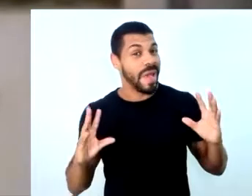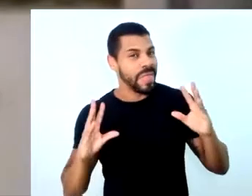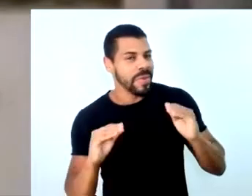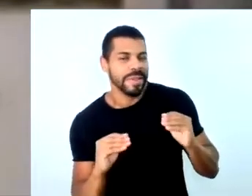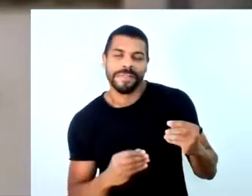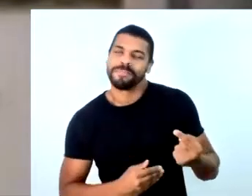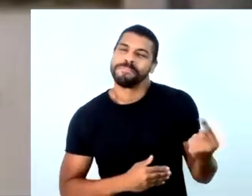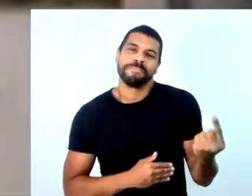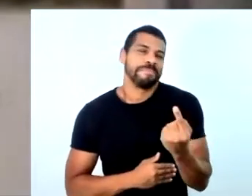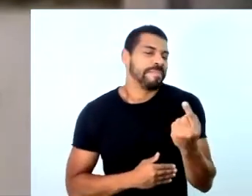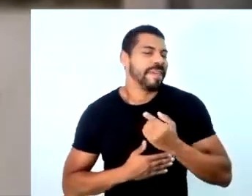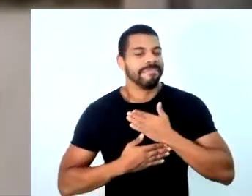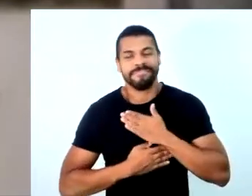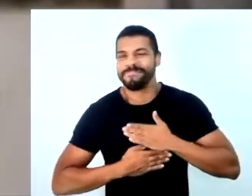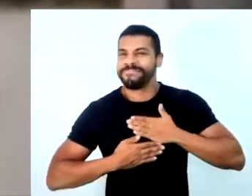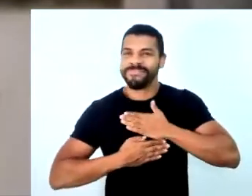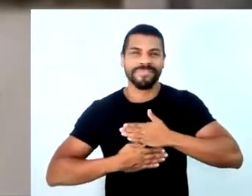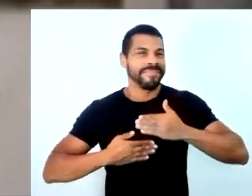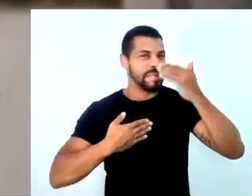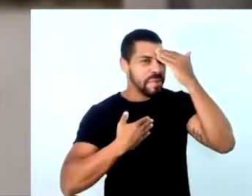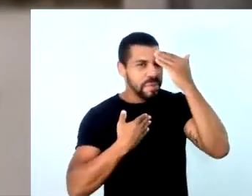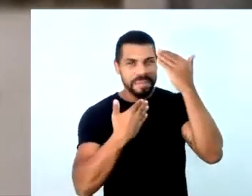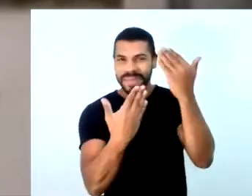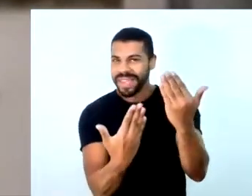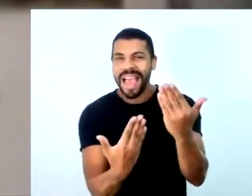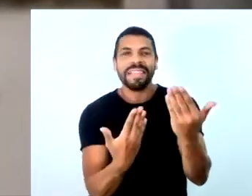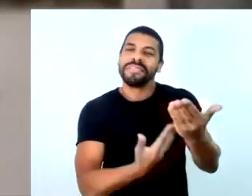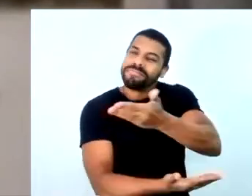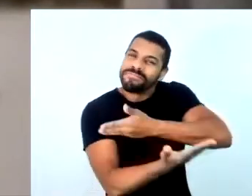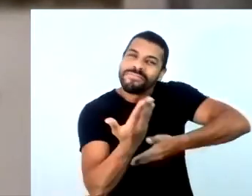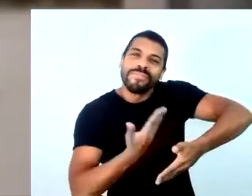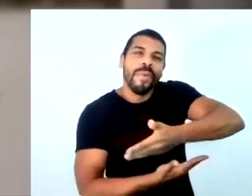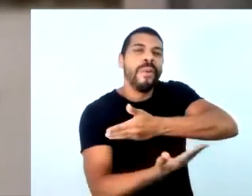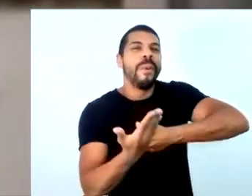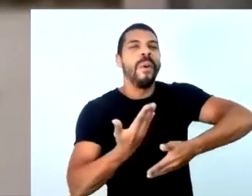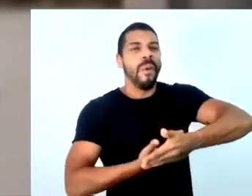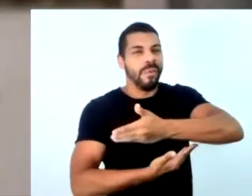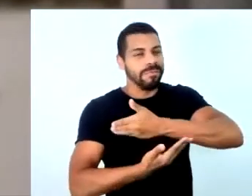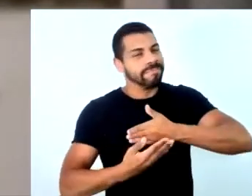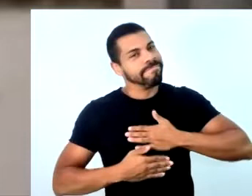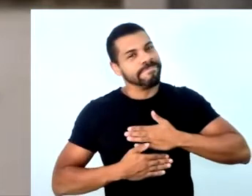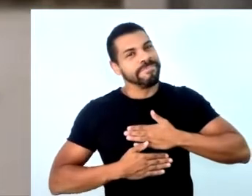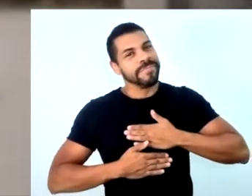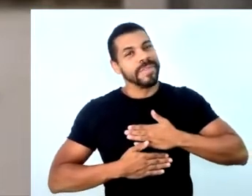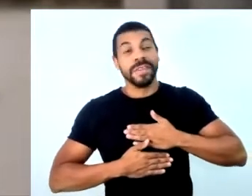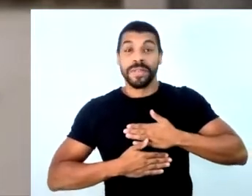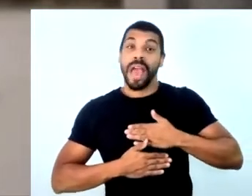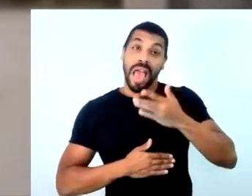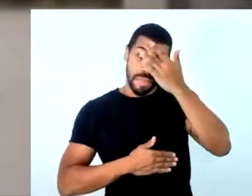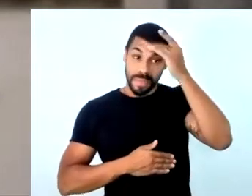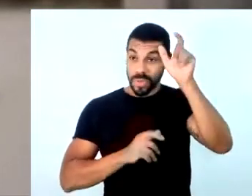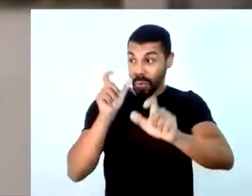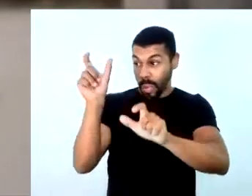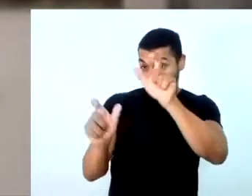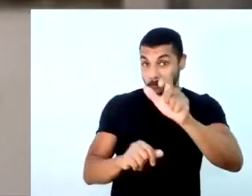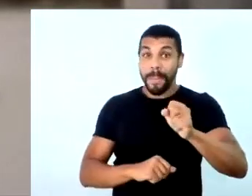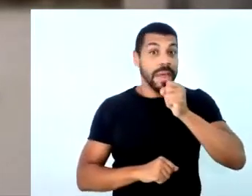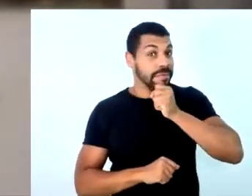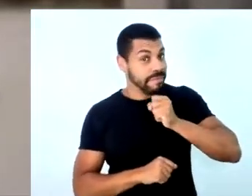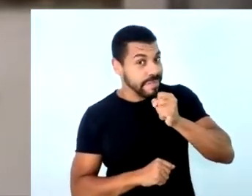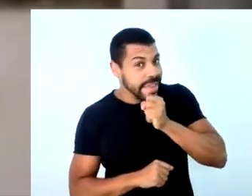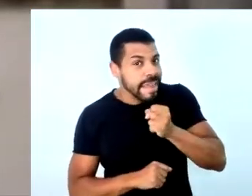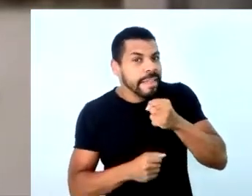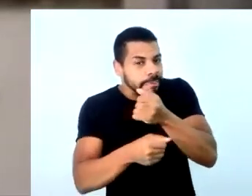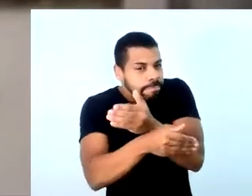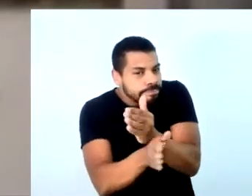Boa noite. Primeiro, é um prazer imenso estar nesse espaço de troca. Saudar os meus mais